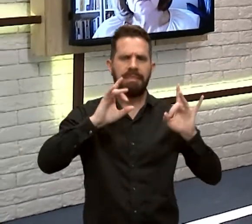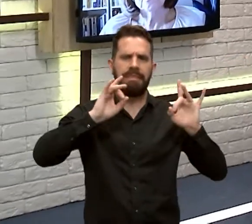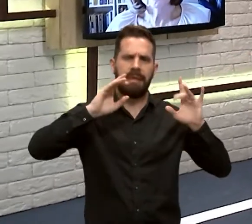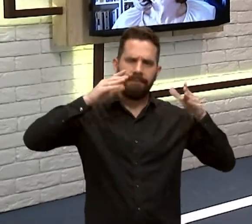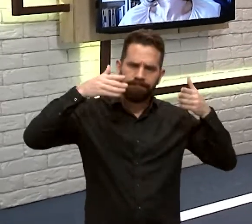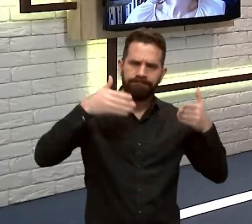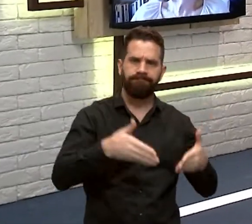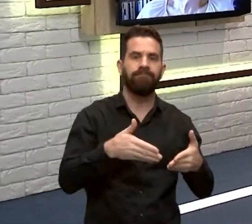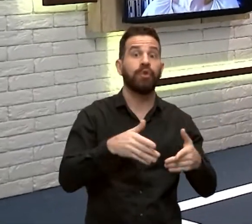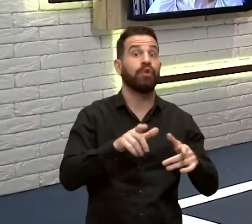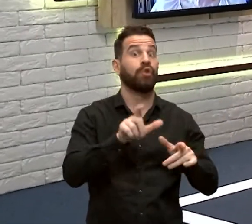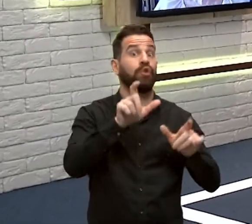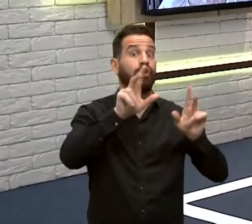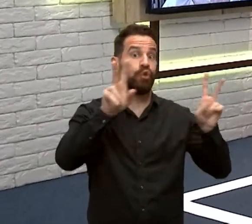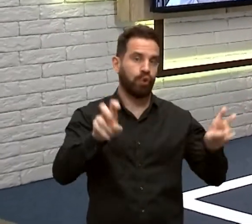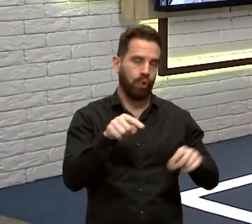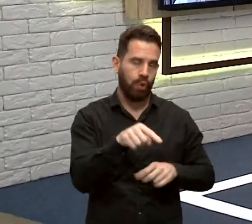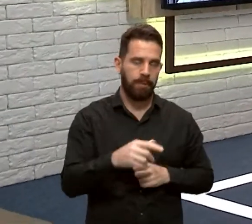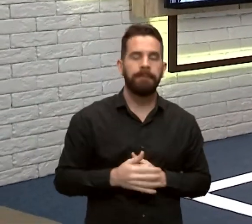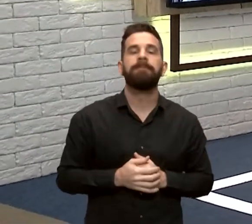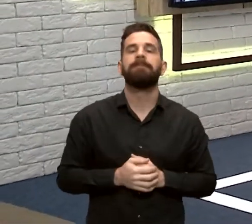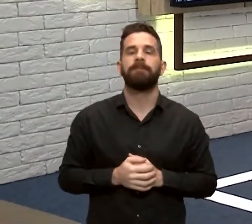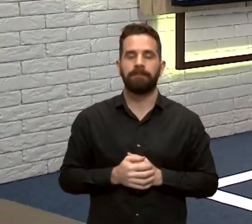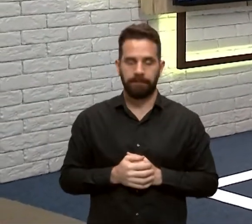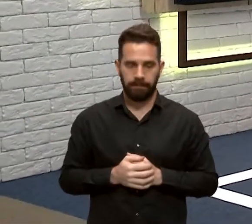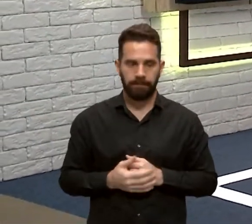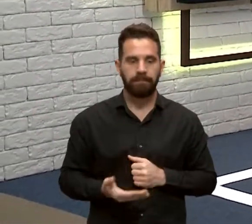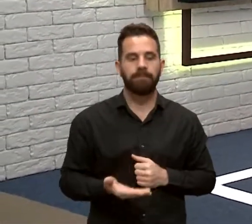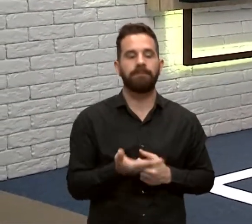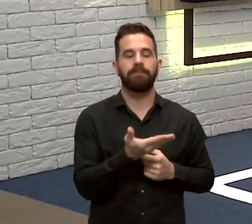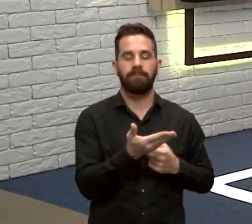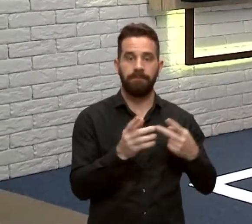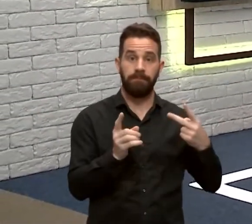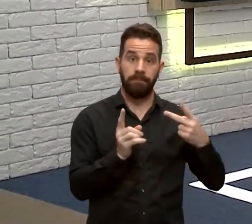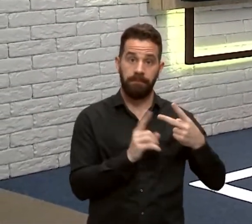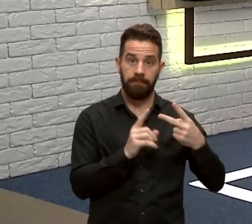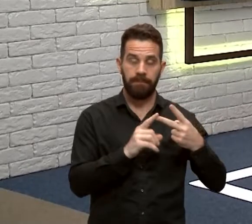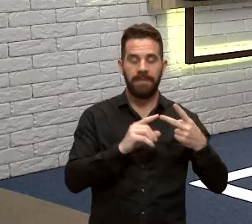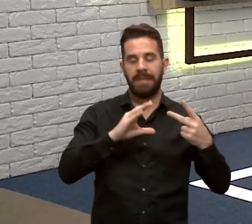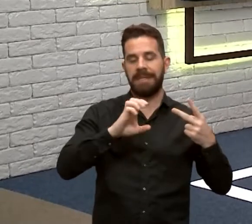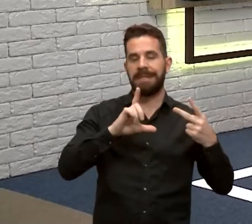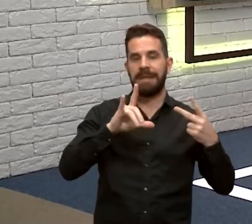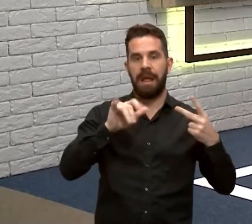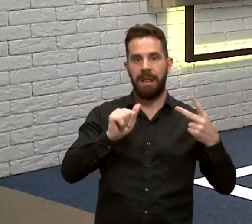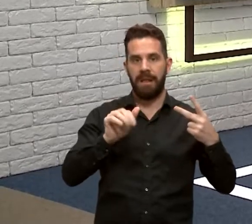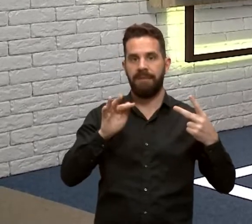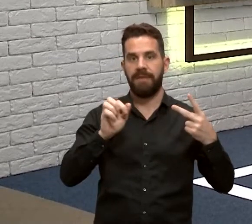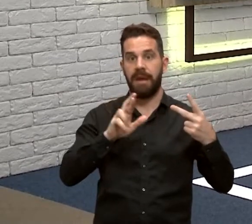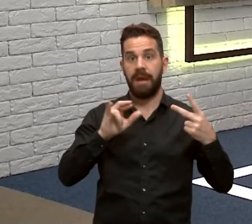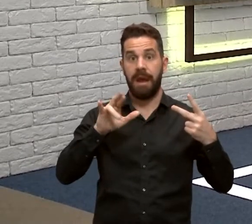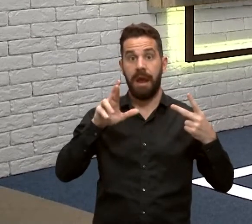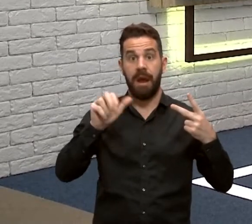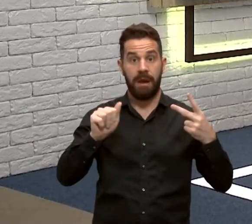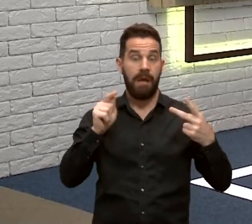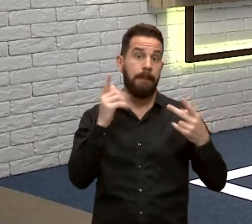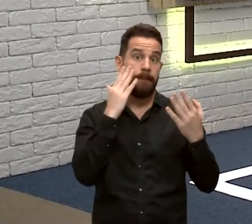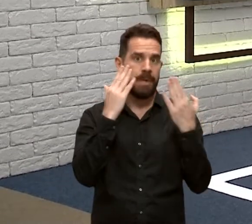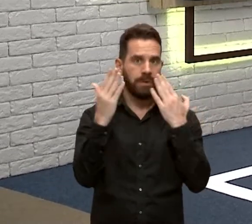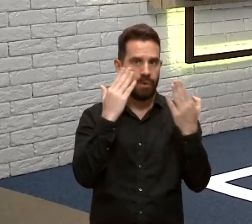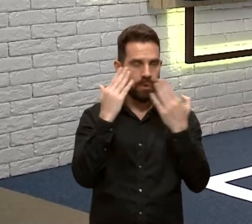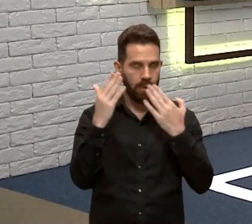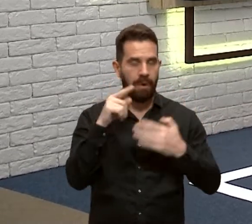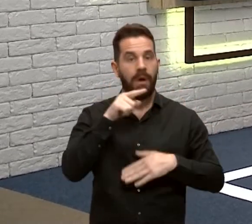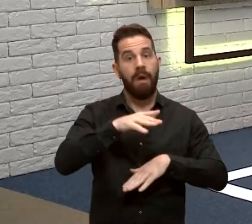no tema de hoje. Está aqui com a gente a psicóloga Célia Ferreira. Seja bem-vinda. Ela